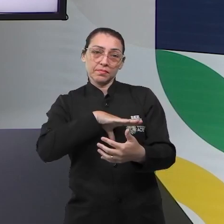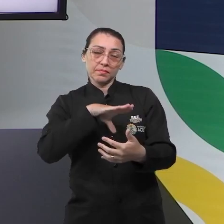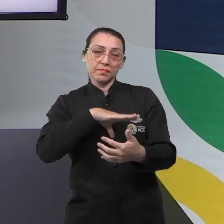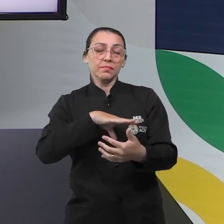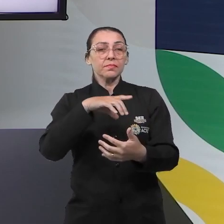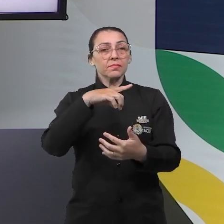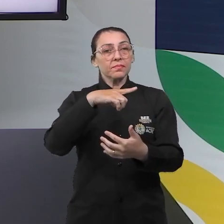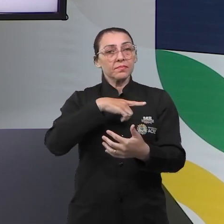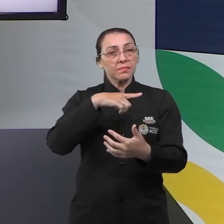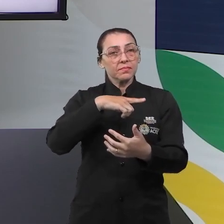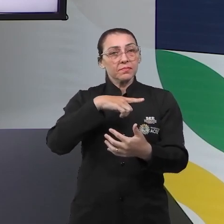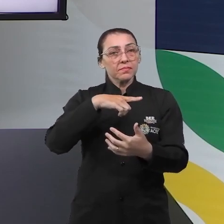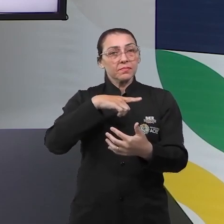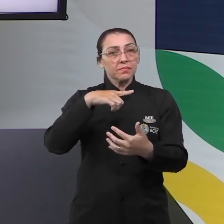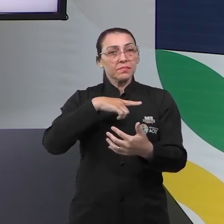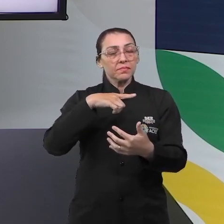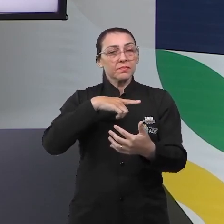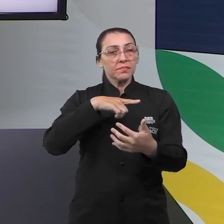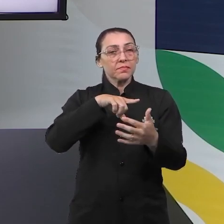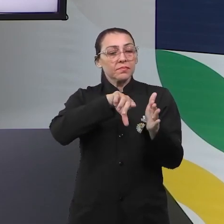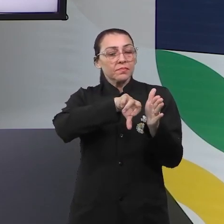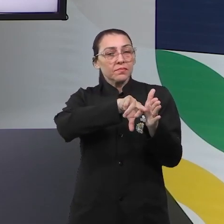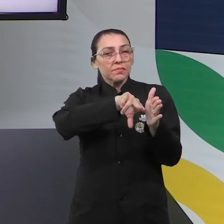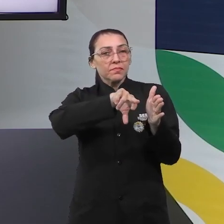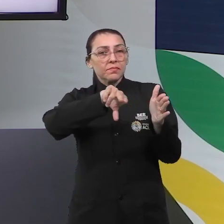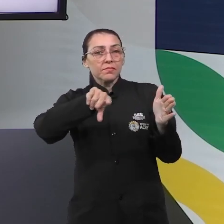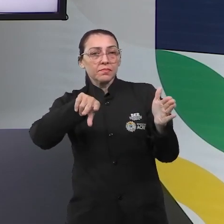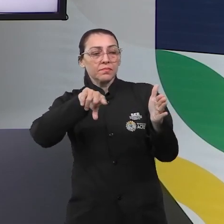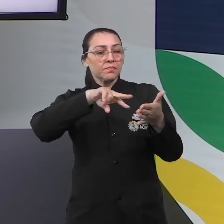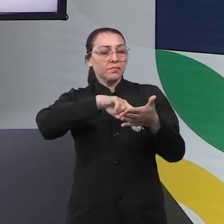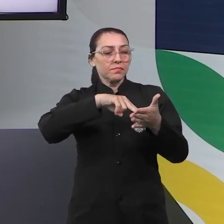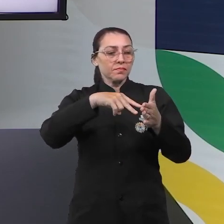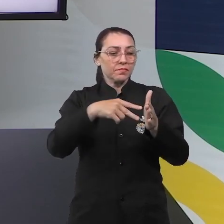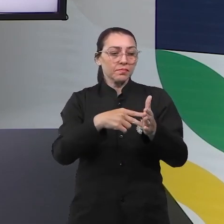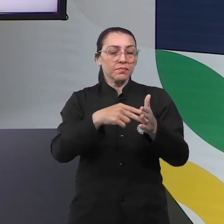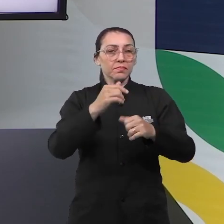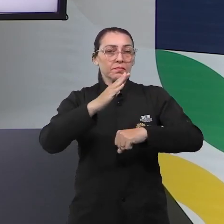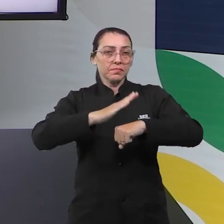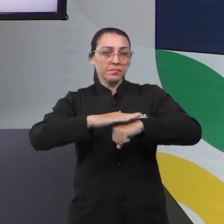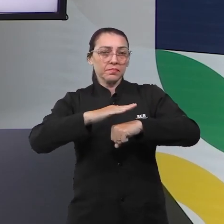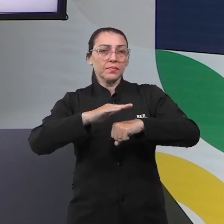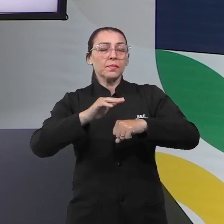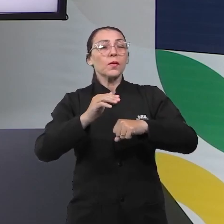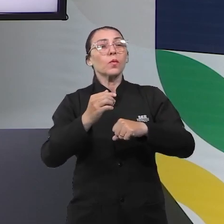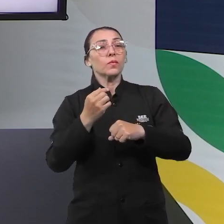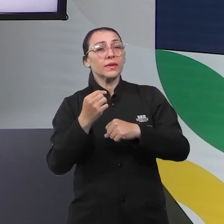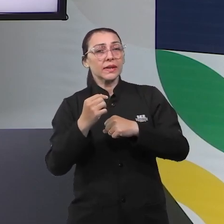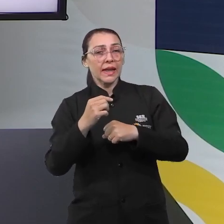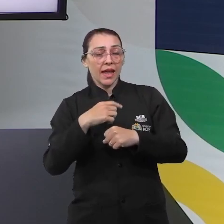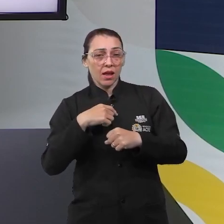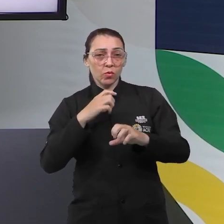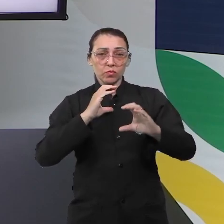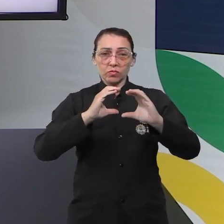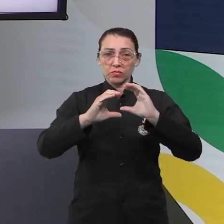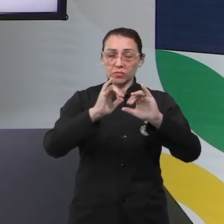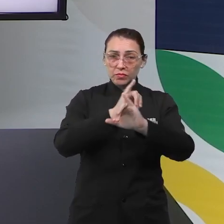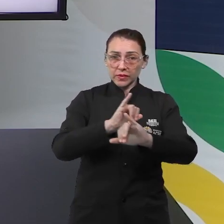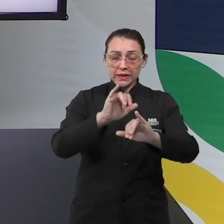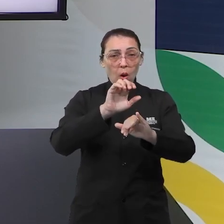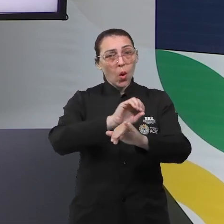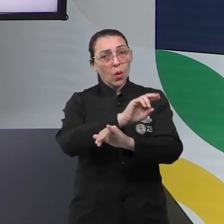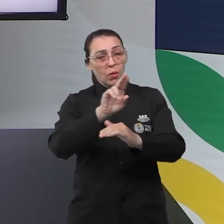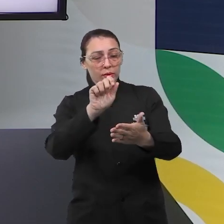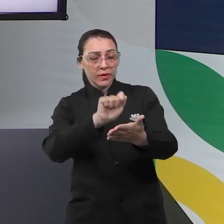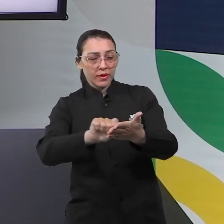nós temos uma multiplicidade de sentidos. Então, uma vez que eu comunico ou